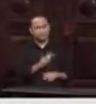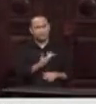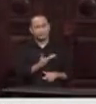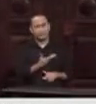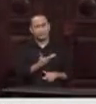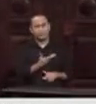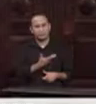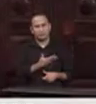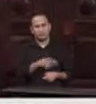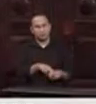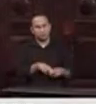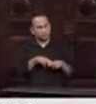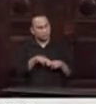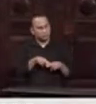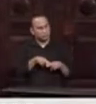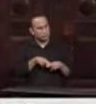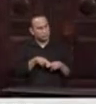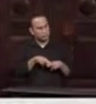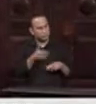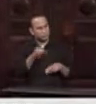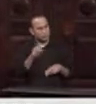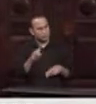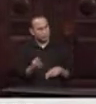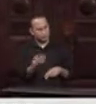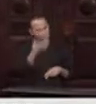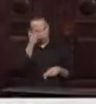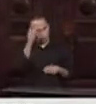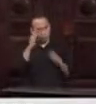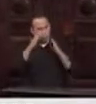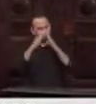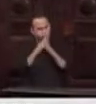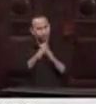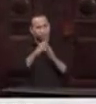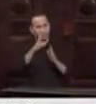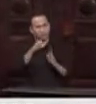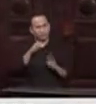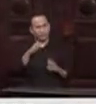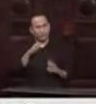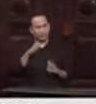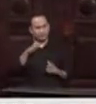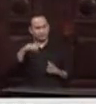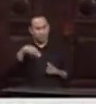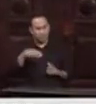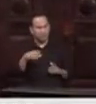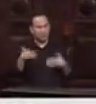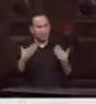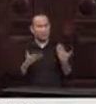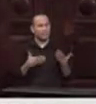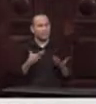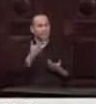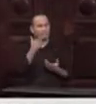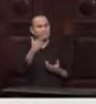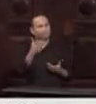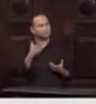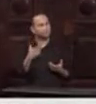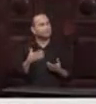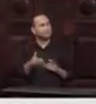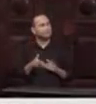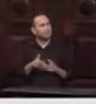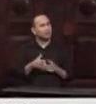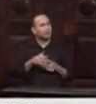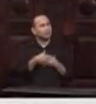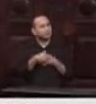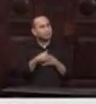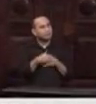vivenciada por cerca de 10 mil moradores de Vargem Alegre. Quero agradecer a forma acolhedora como foi recebido